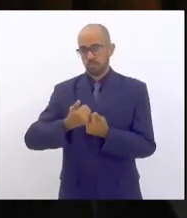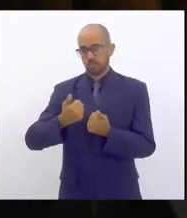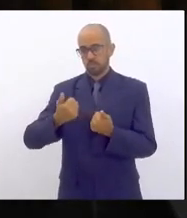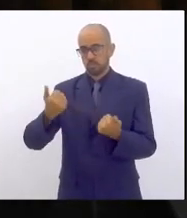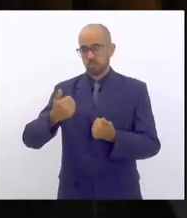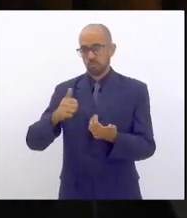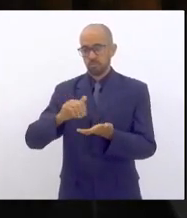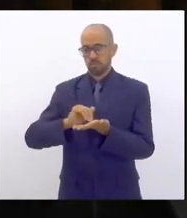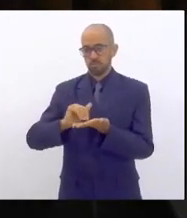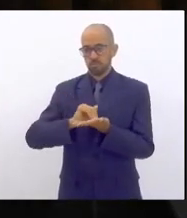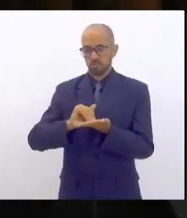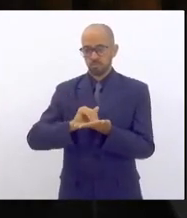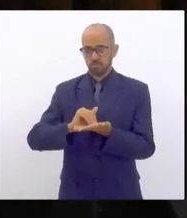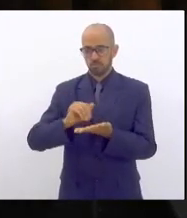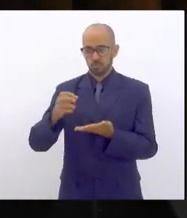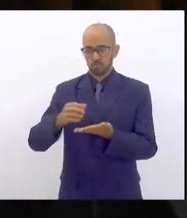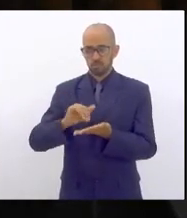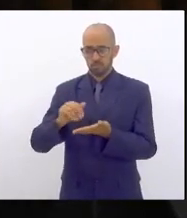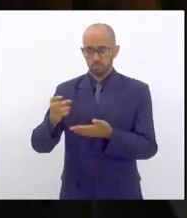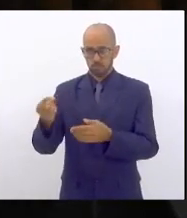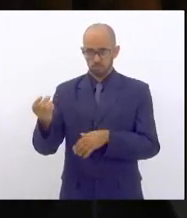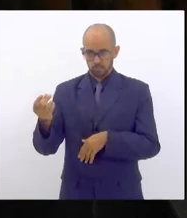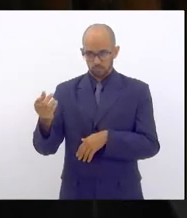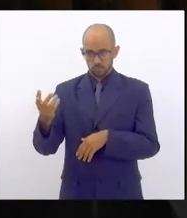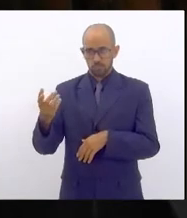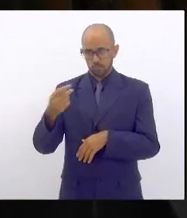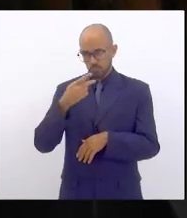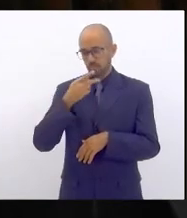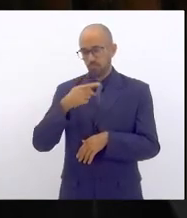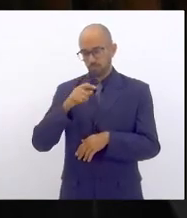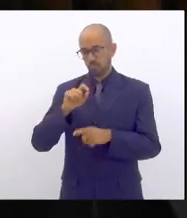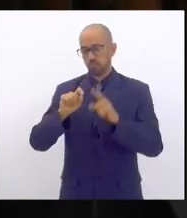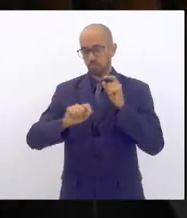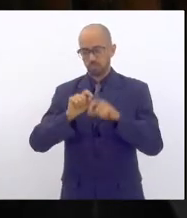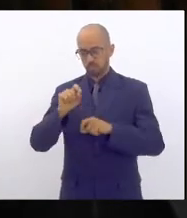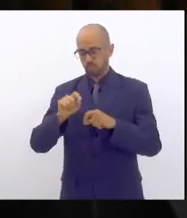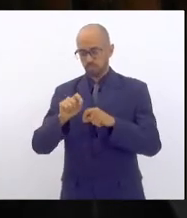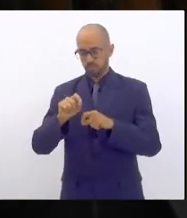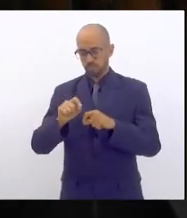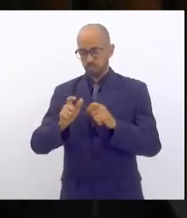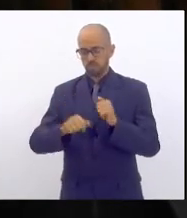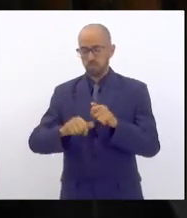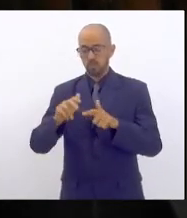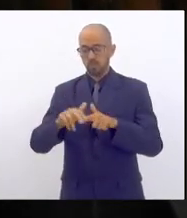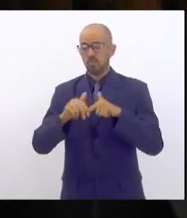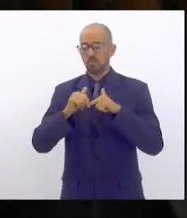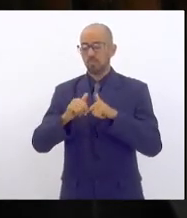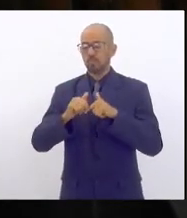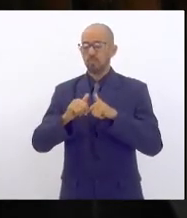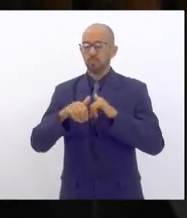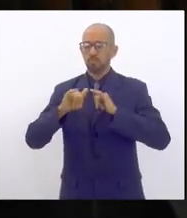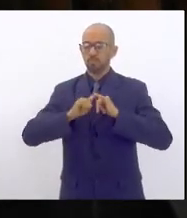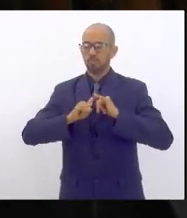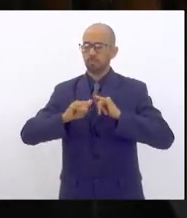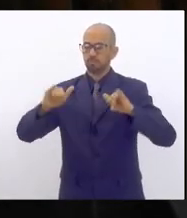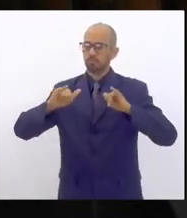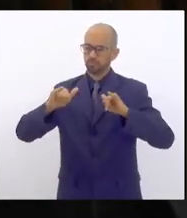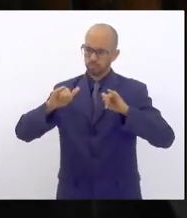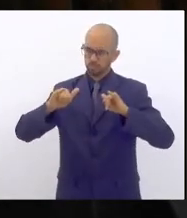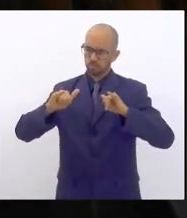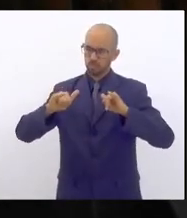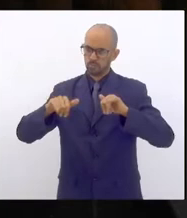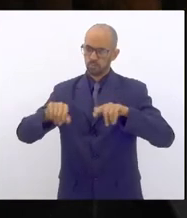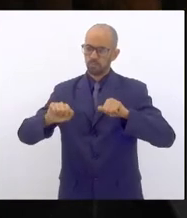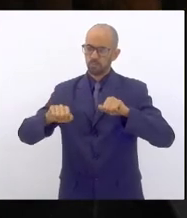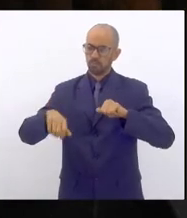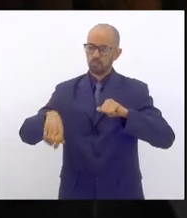3, conclusão, deputado Eliomar, escreve o seguinte: ante o exposto, segundo decisão do